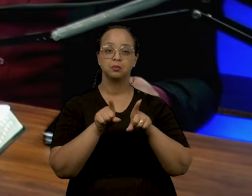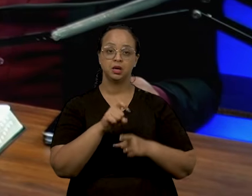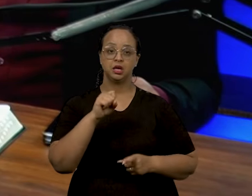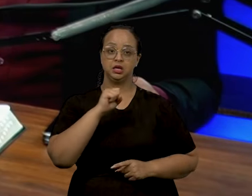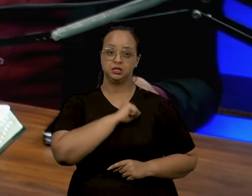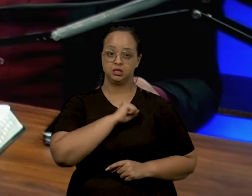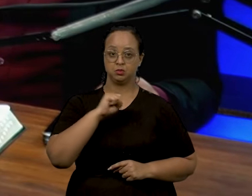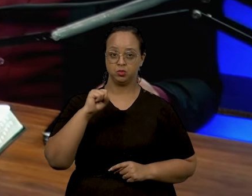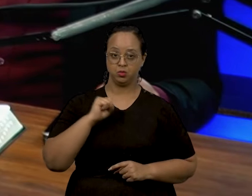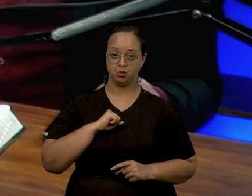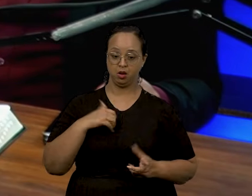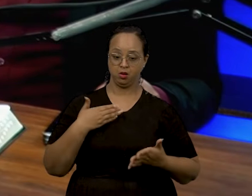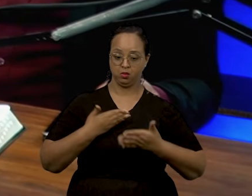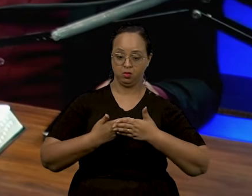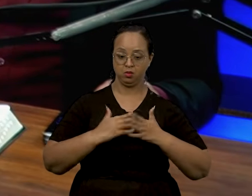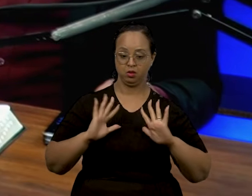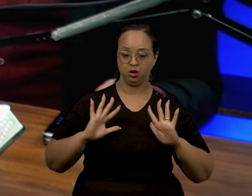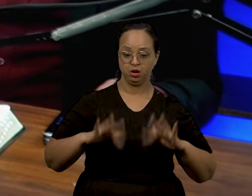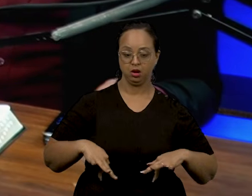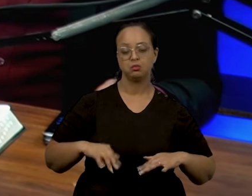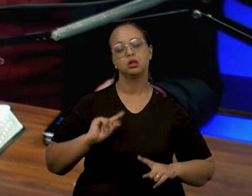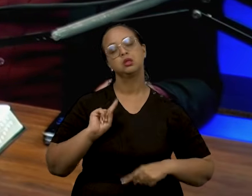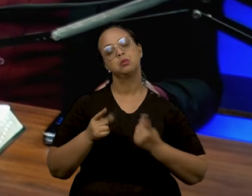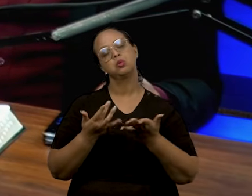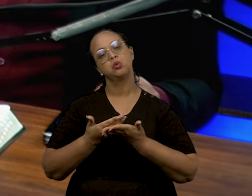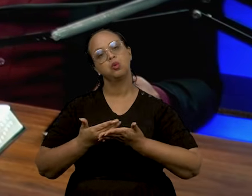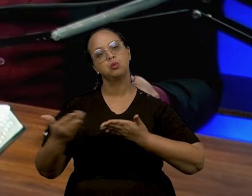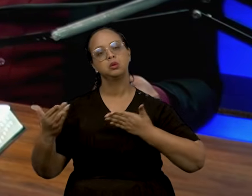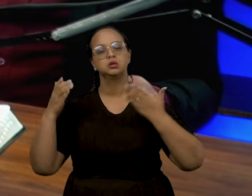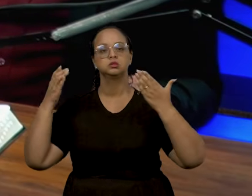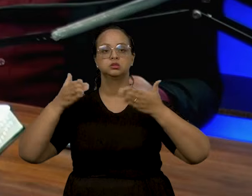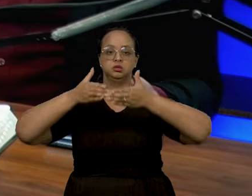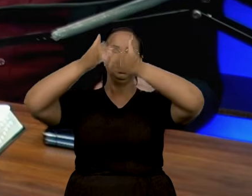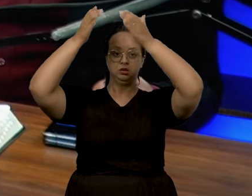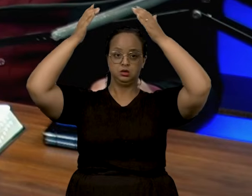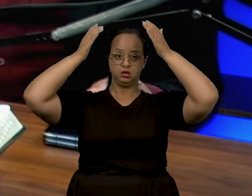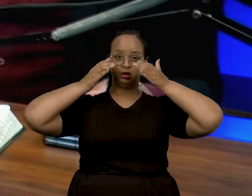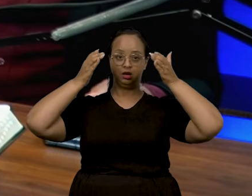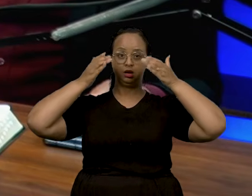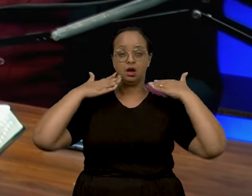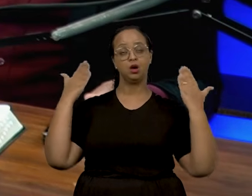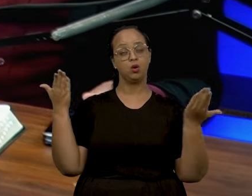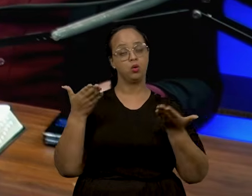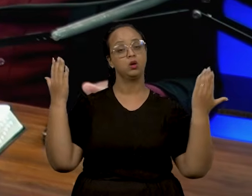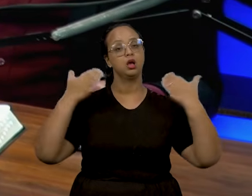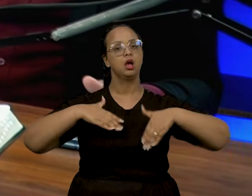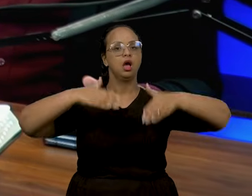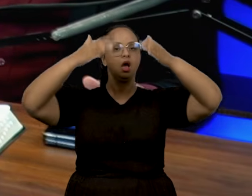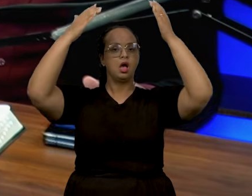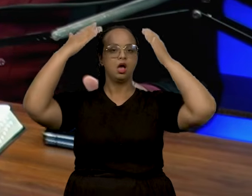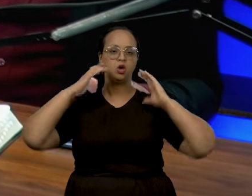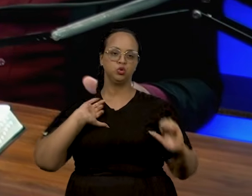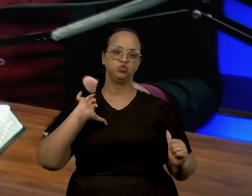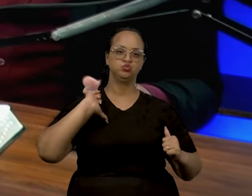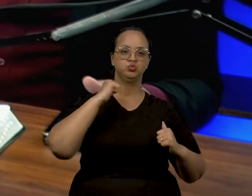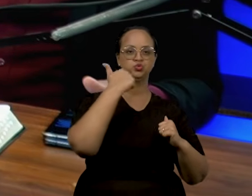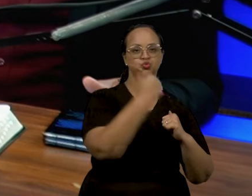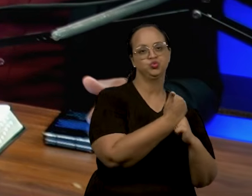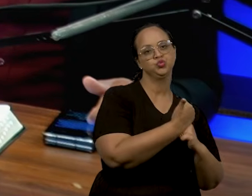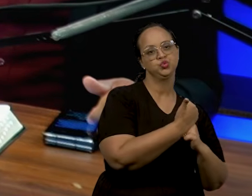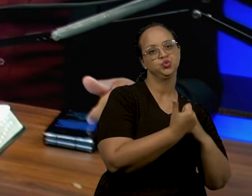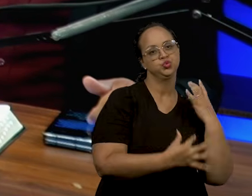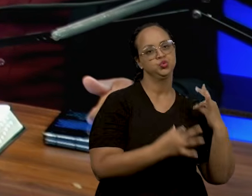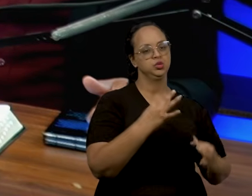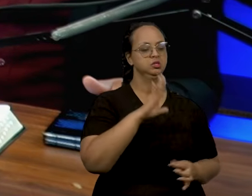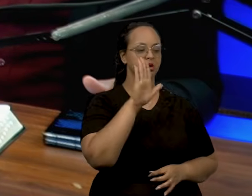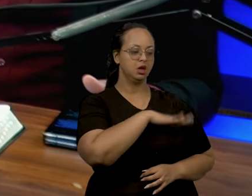eles passam a exercer essa função de juiz. Então nós vamos ver em diversos momentos na Bíblia, né, as pessoas indo,